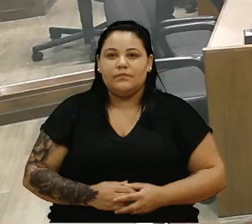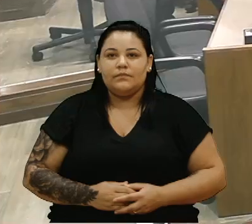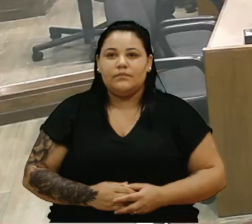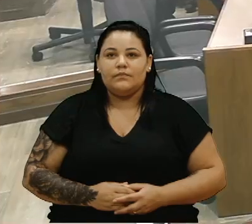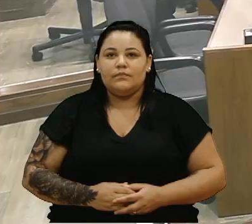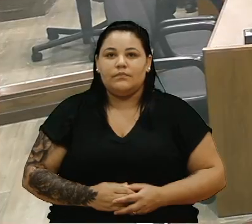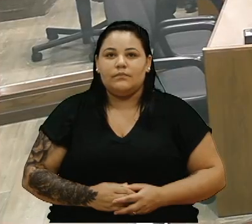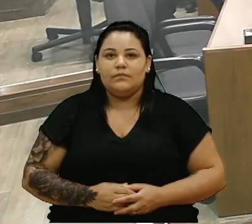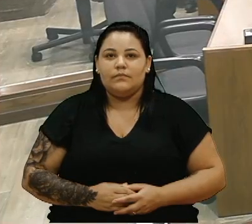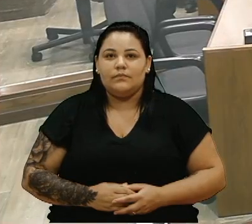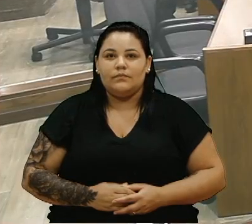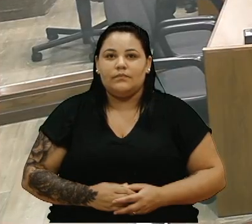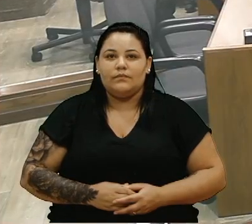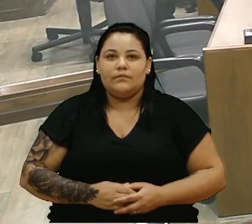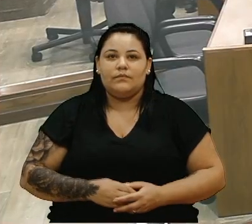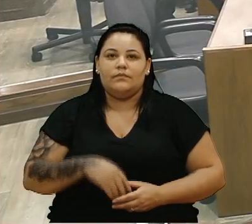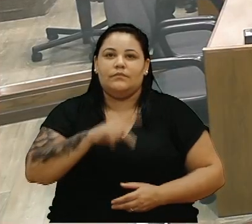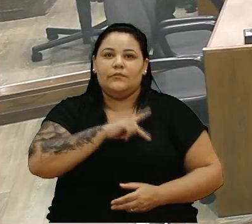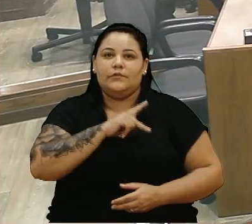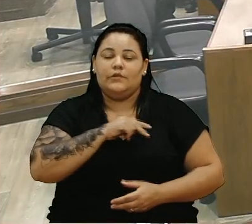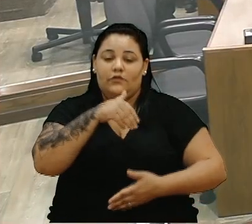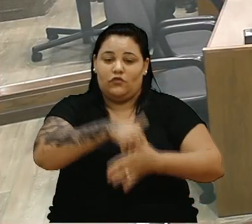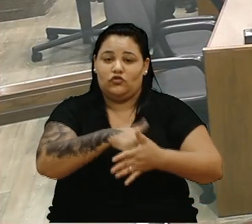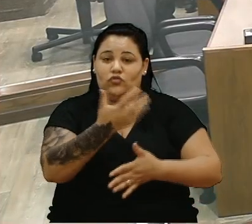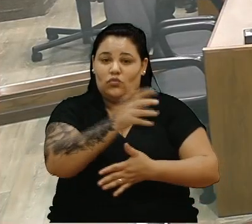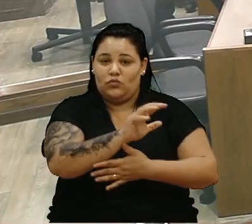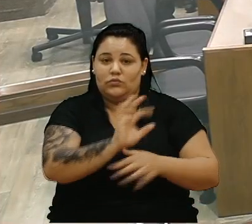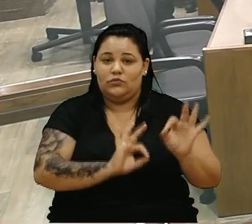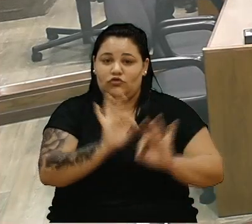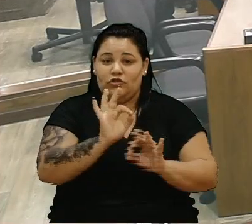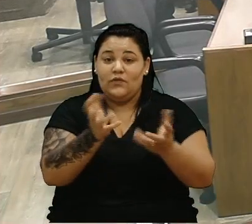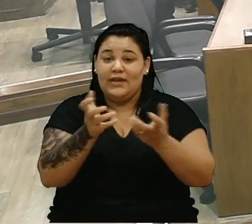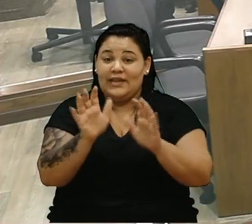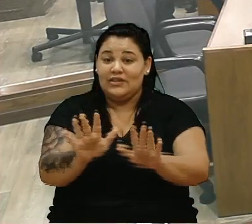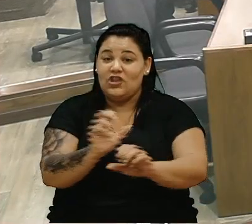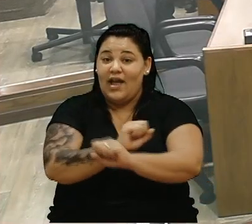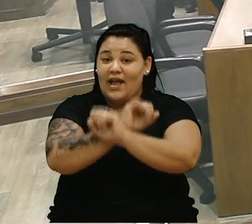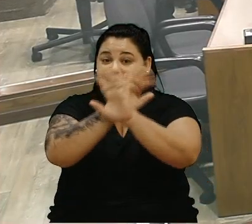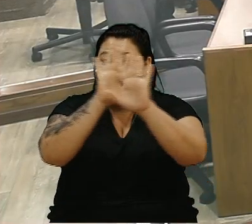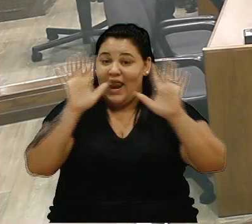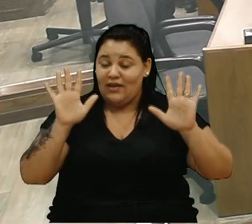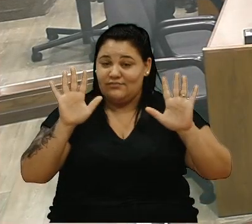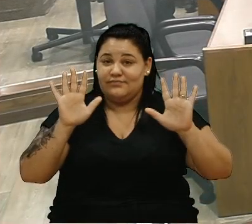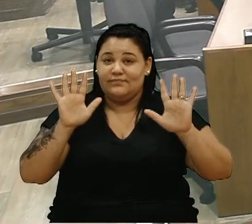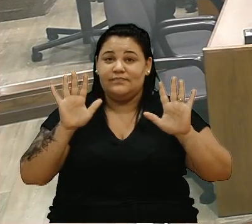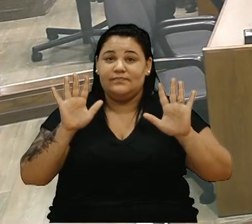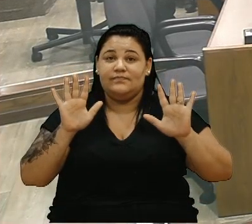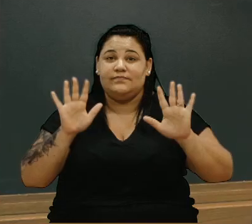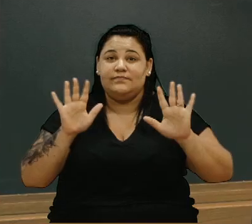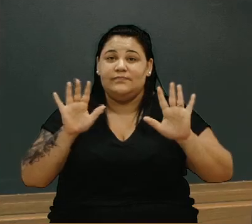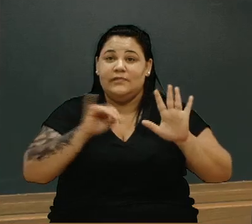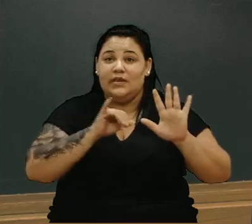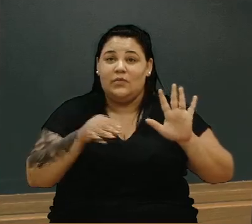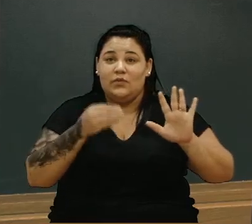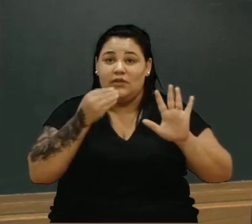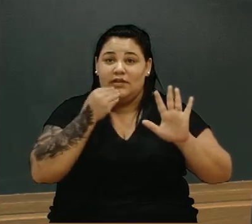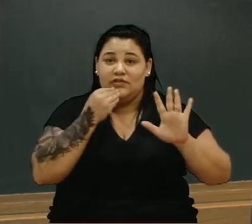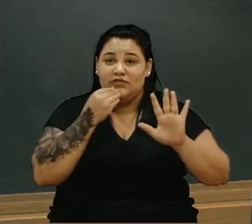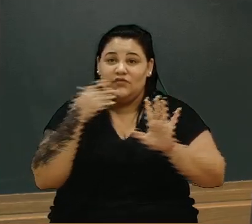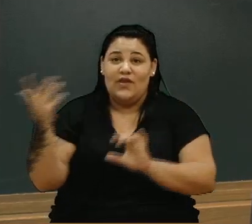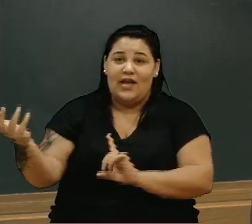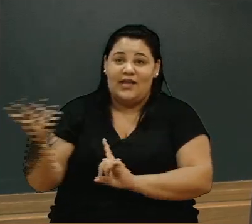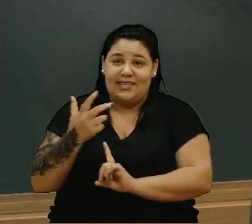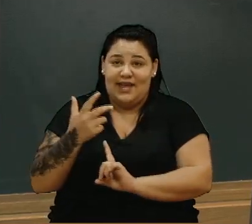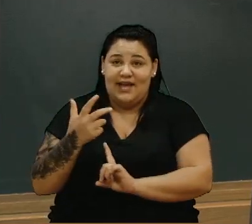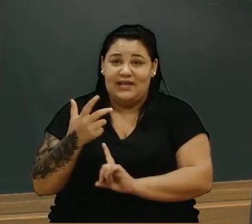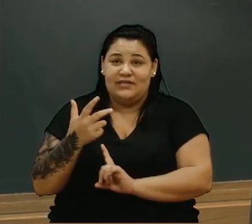Presidente, embora eu vote contrário a esse projeto, queria que ficasse claro o que nós estamos debatendo. Na oportunidade que eu fui atacado aqui por